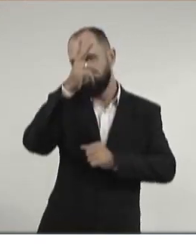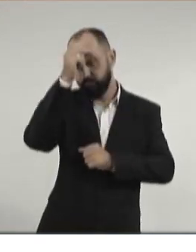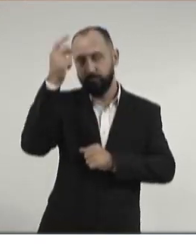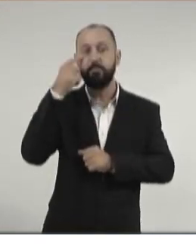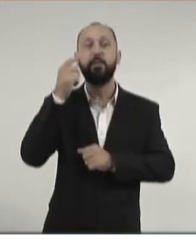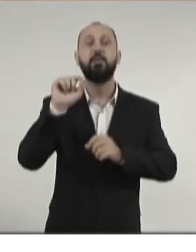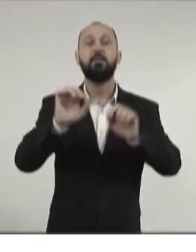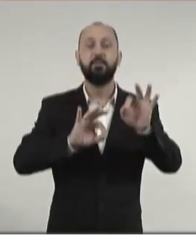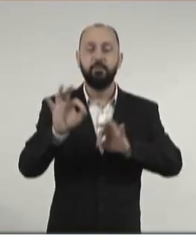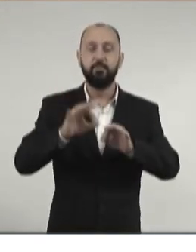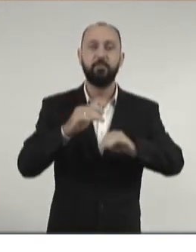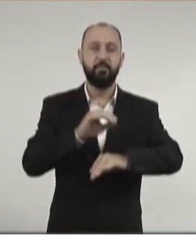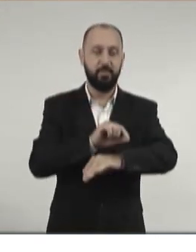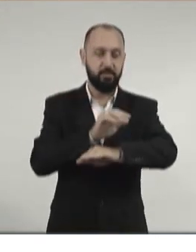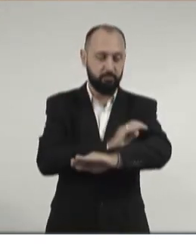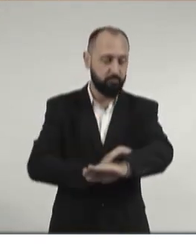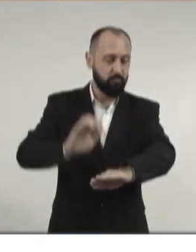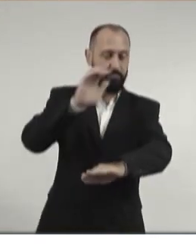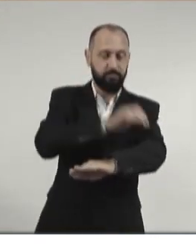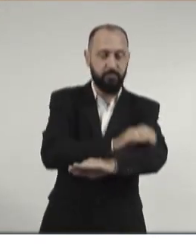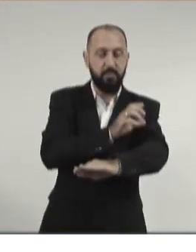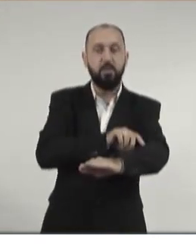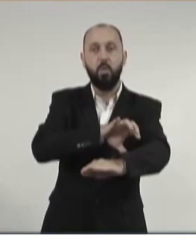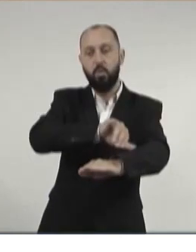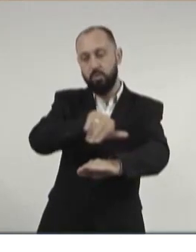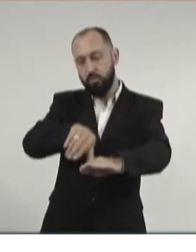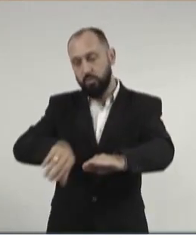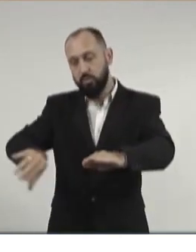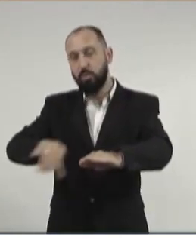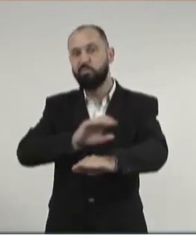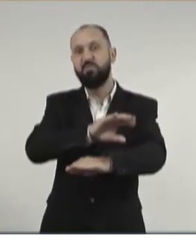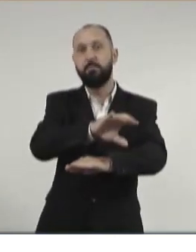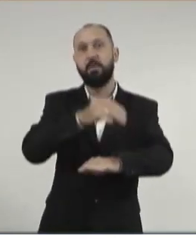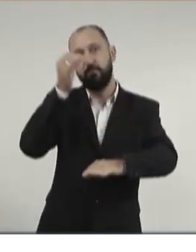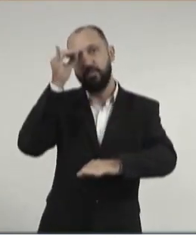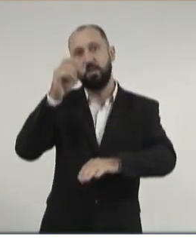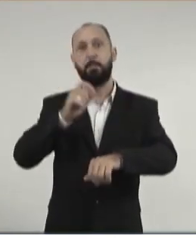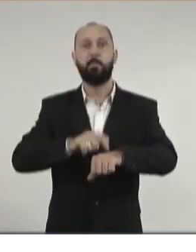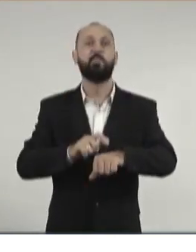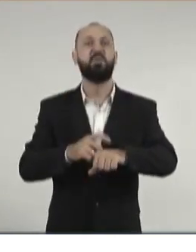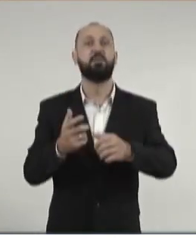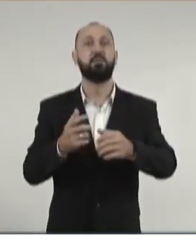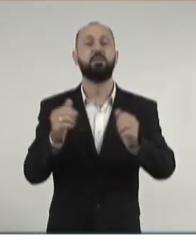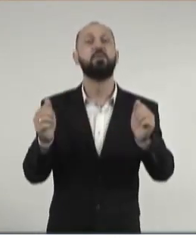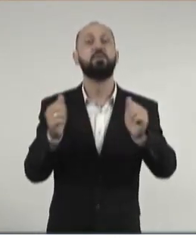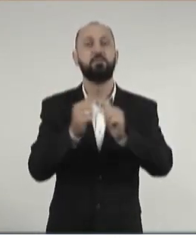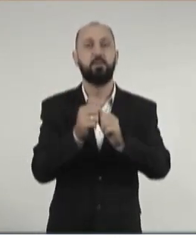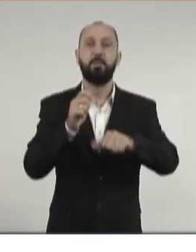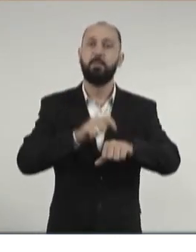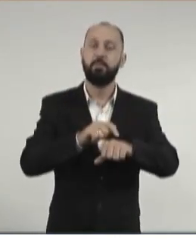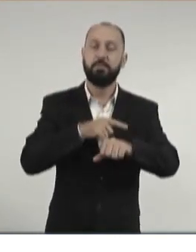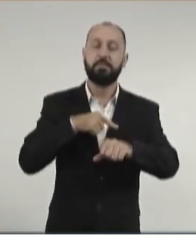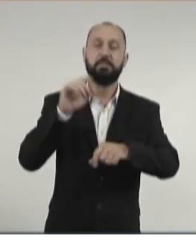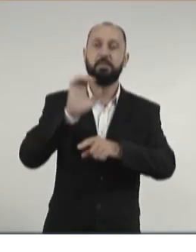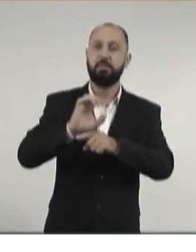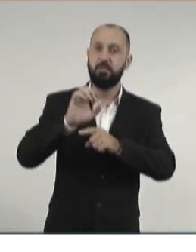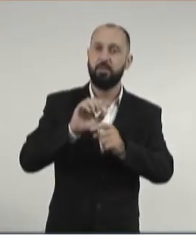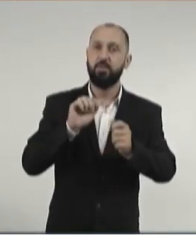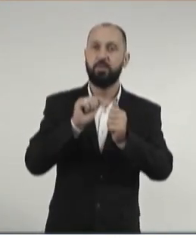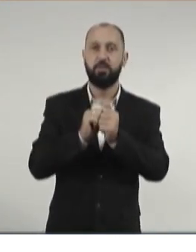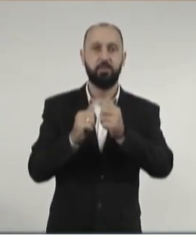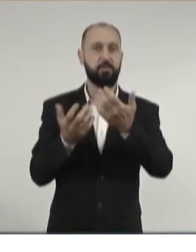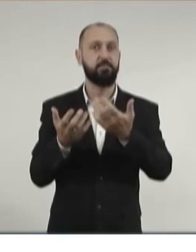levantar essas estradas, fazer as caixas de contenção para evitar esse tipo de situação e aí aliado à ação do Estado junto aos